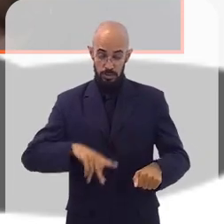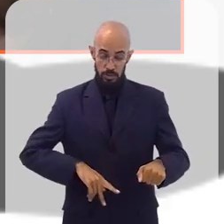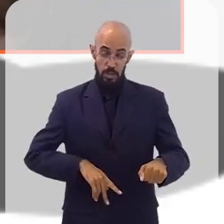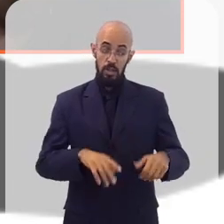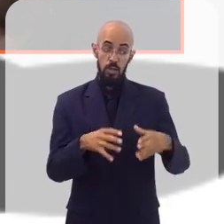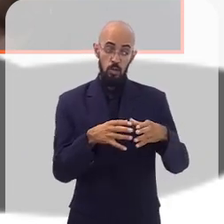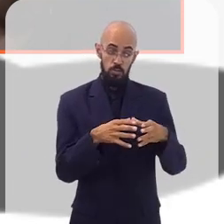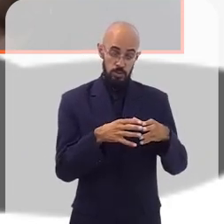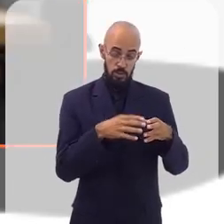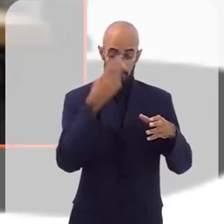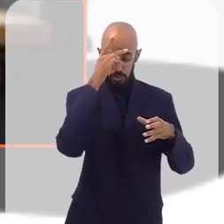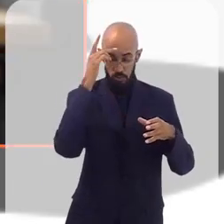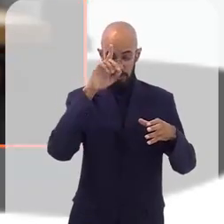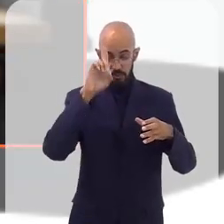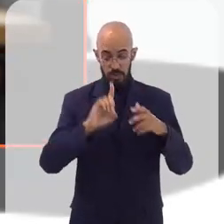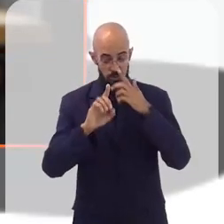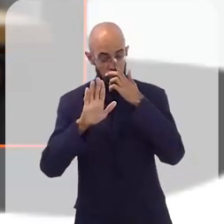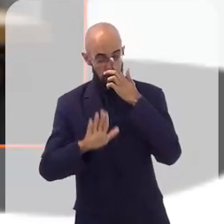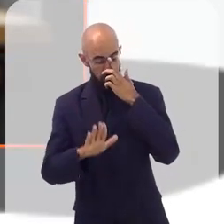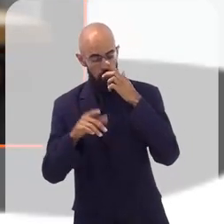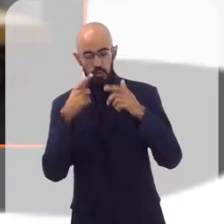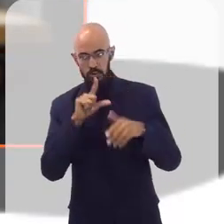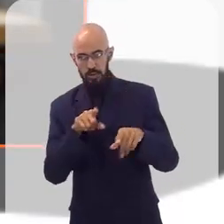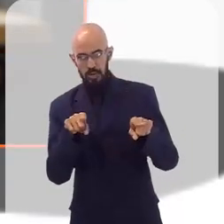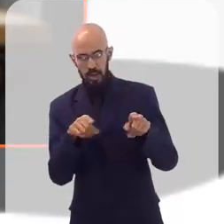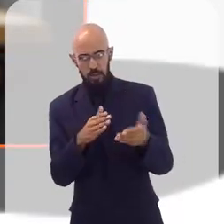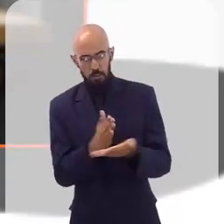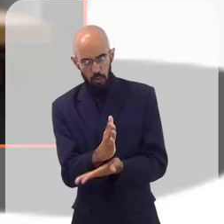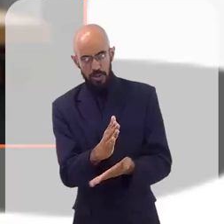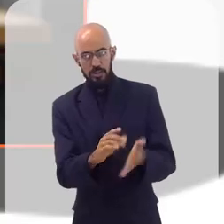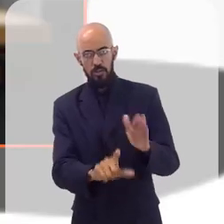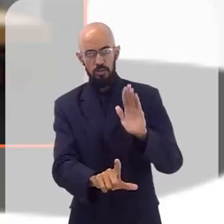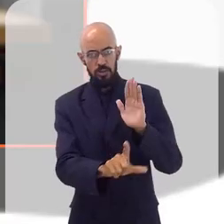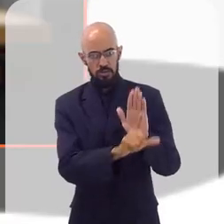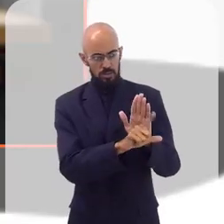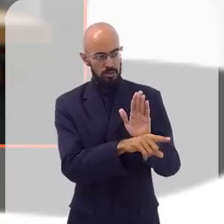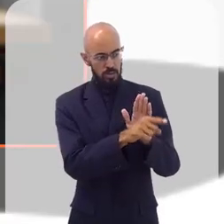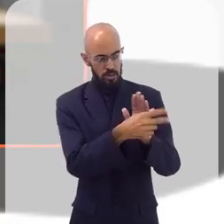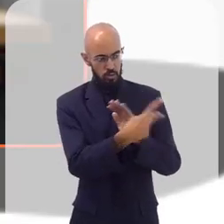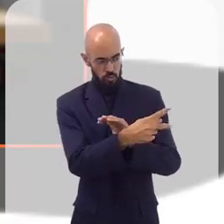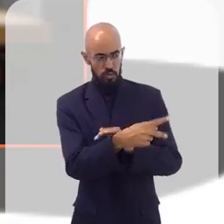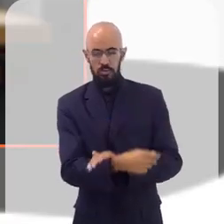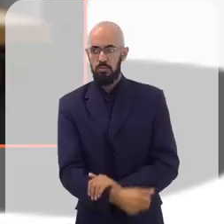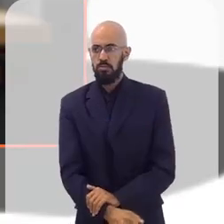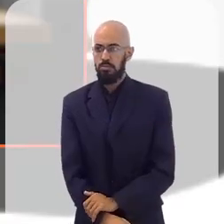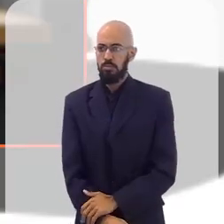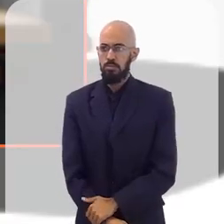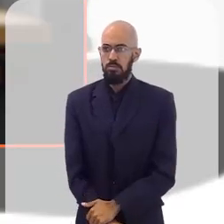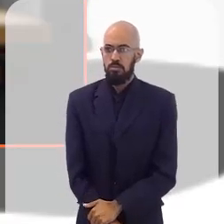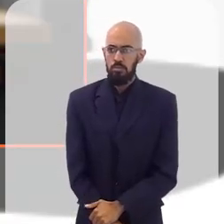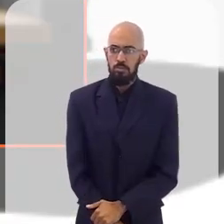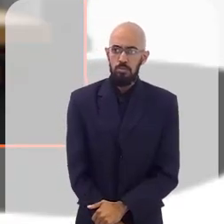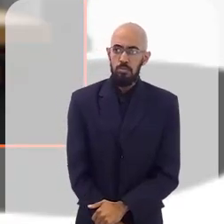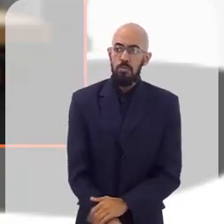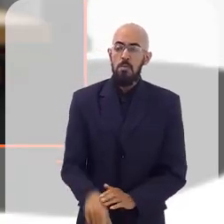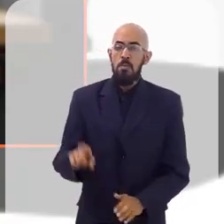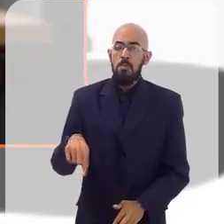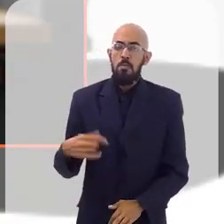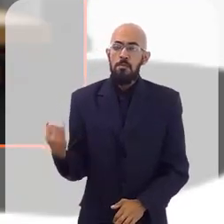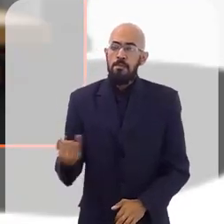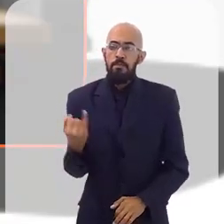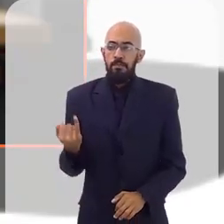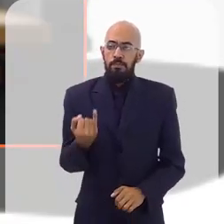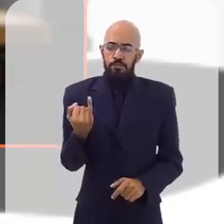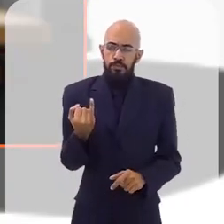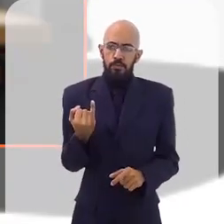com tranquilidade e além de presidir a comissão o senhor Preside o senhor conseguir aprovação de seus projetos de lei